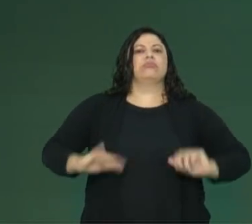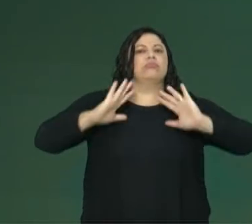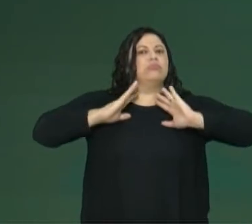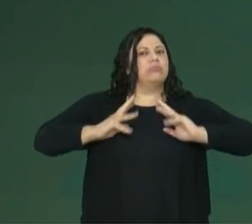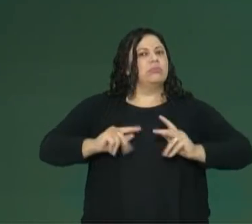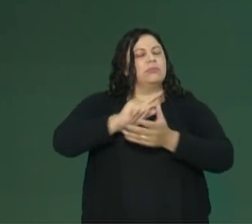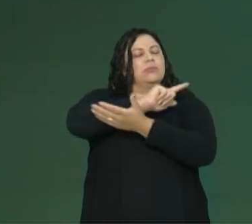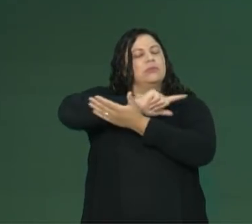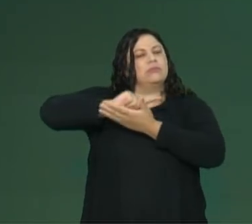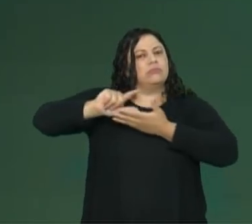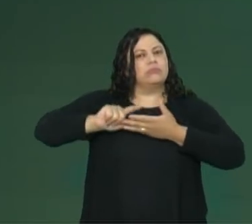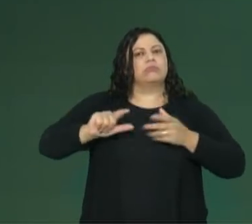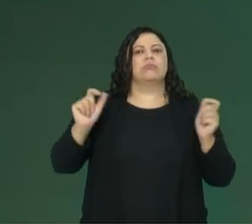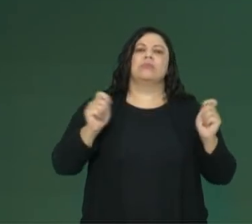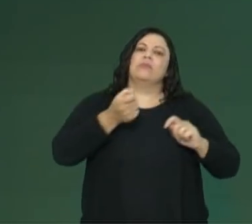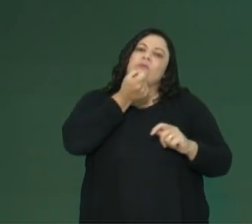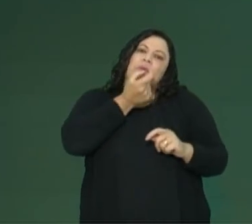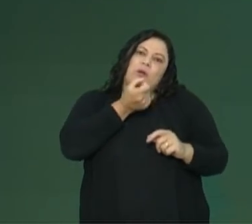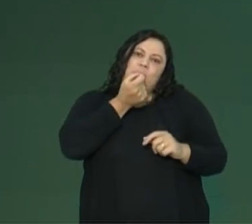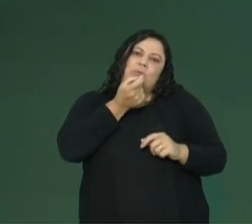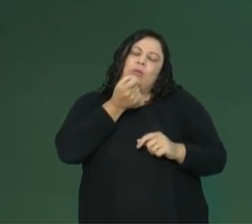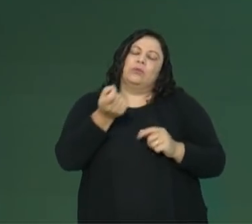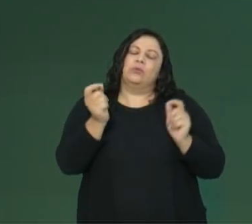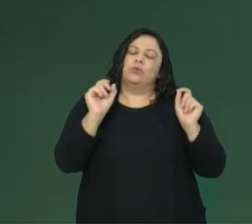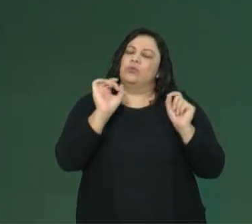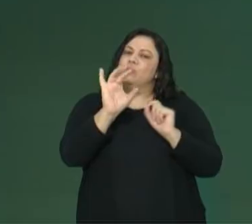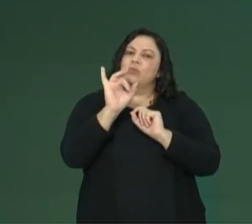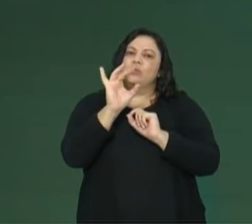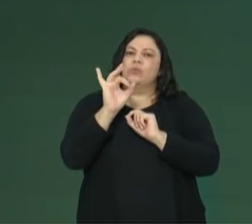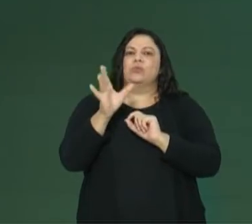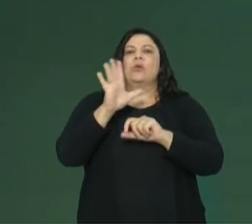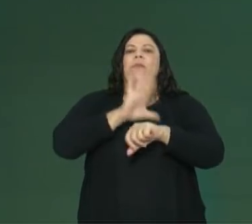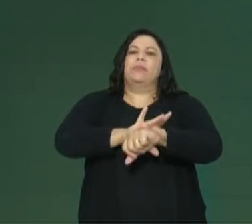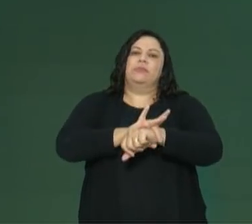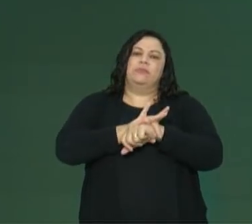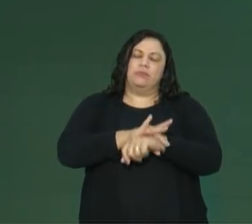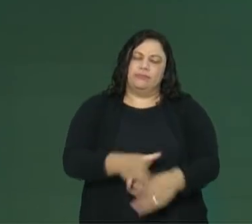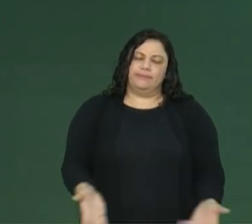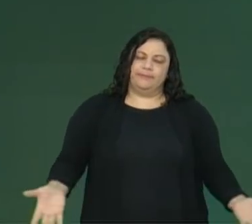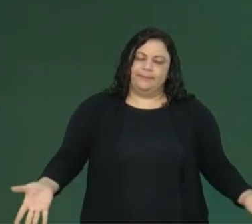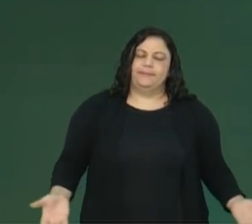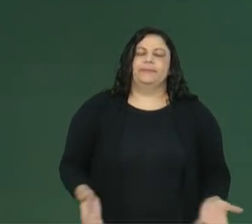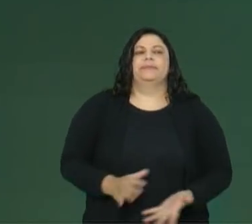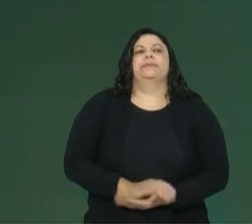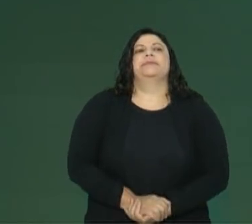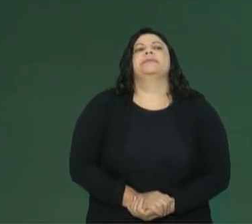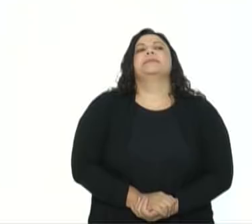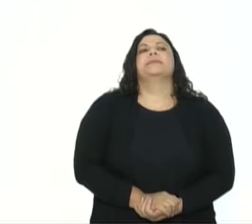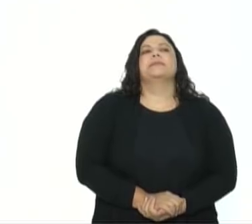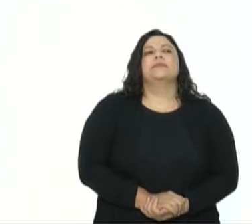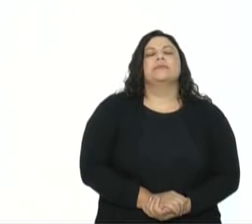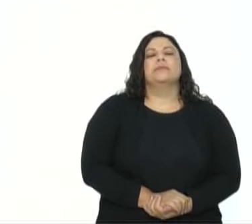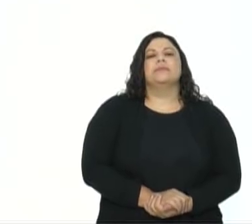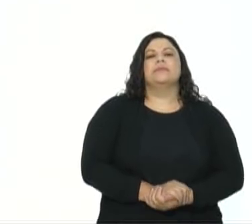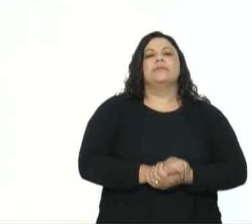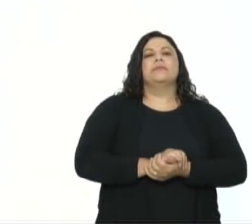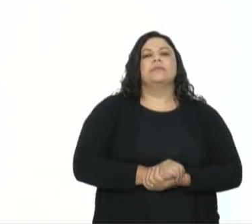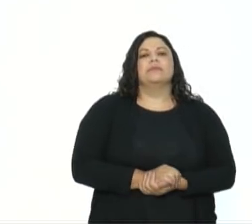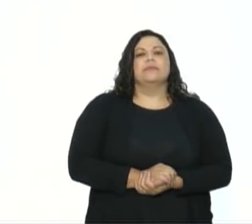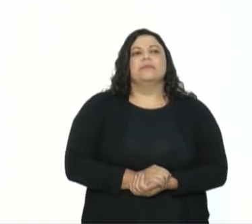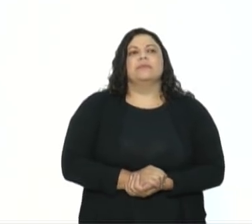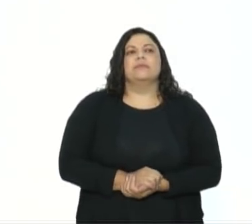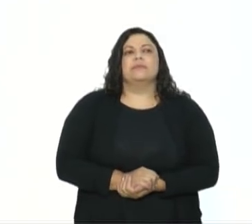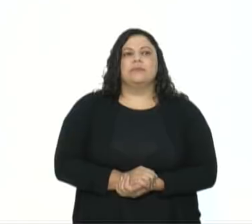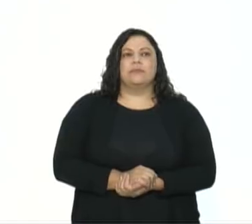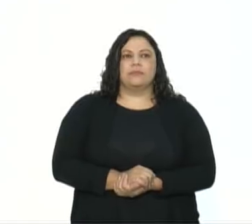saneamento e o vermífugo vai ser só para garantir o que você já vem fazendo. Tá? Vamos lá. Olá. Aqui